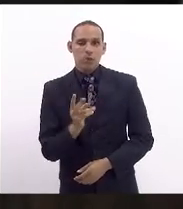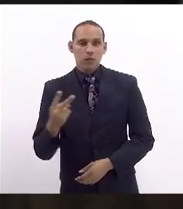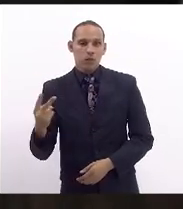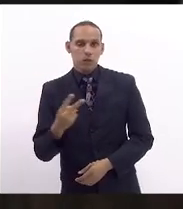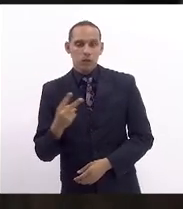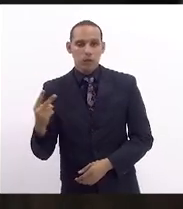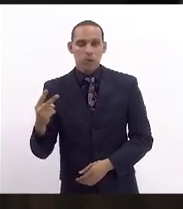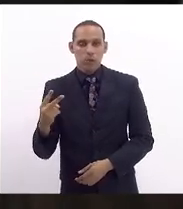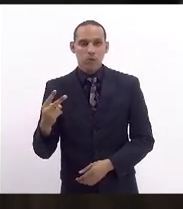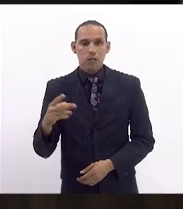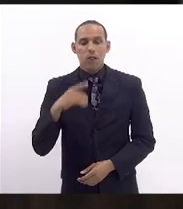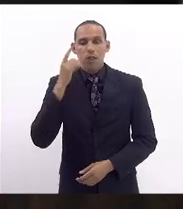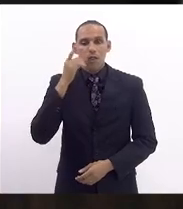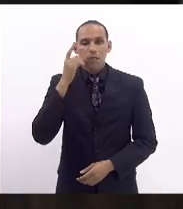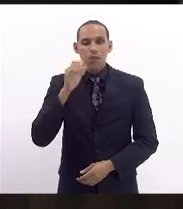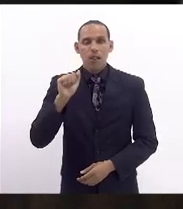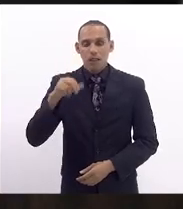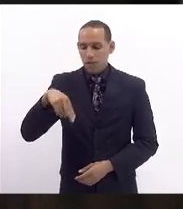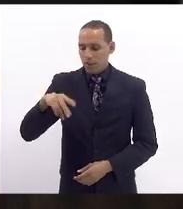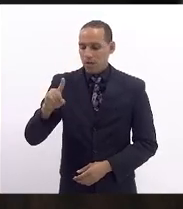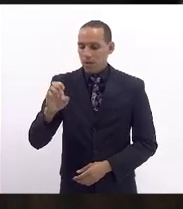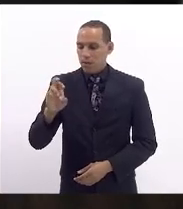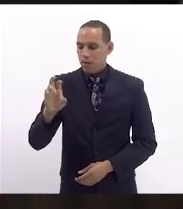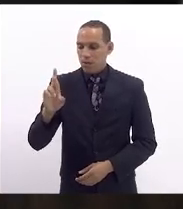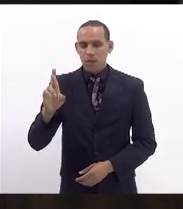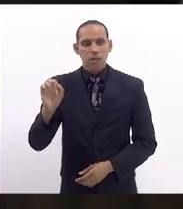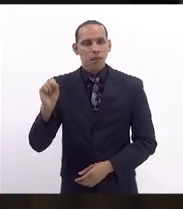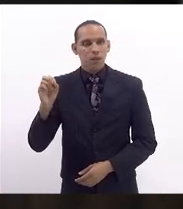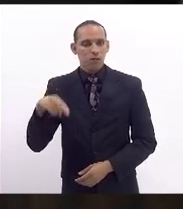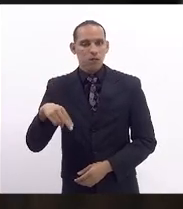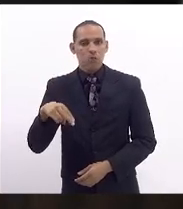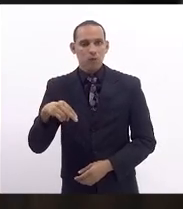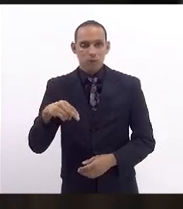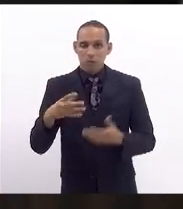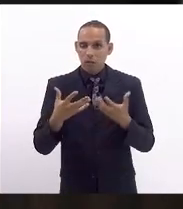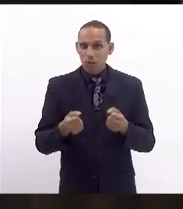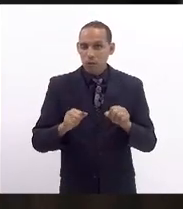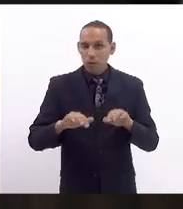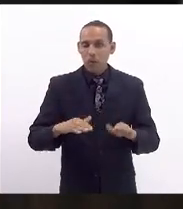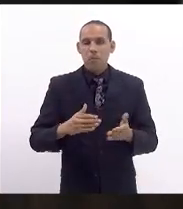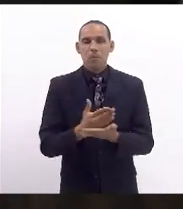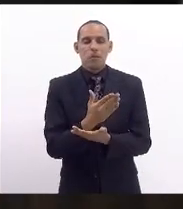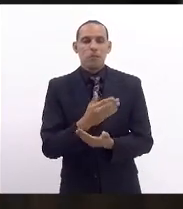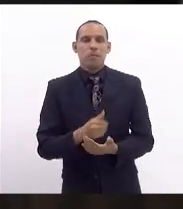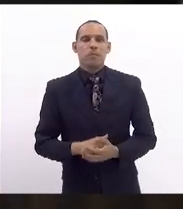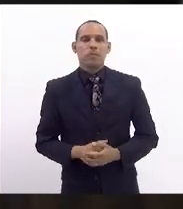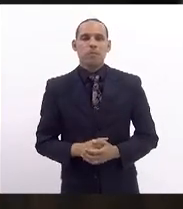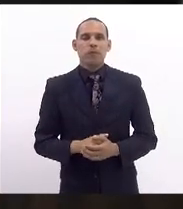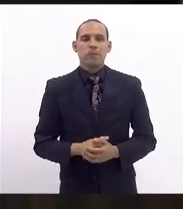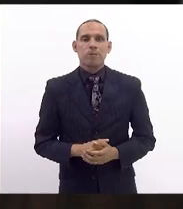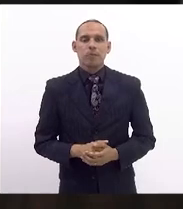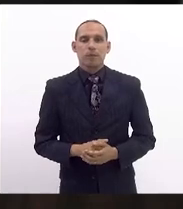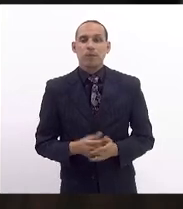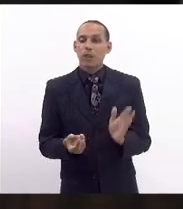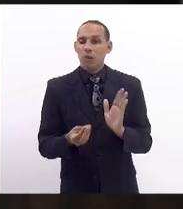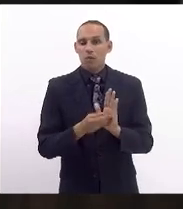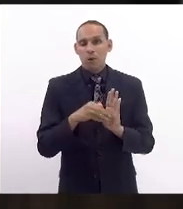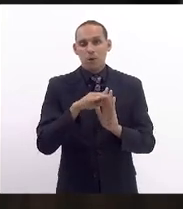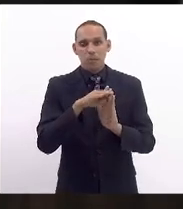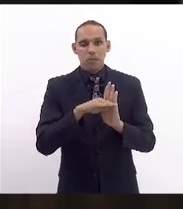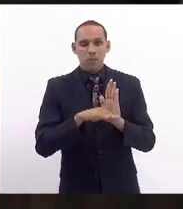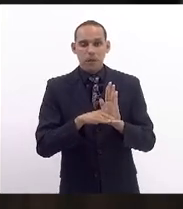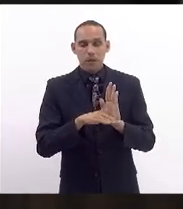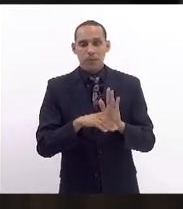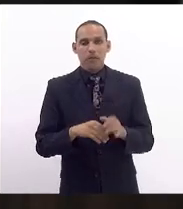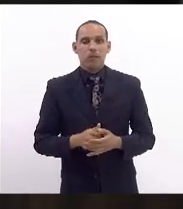de 22 Deputado Anderson Moraes onde que aprovam permaneçam Como estão aprovado é que usam na